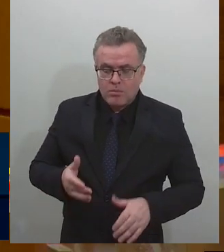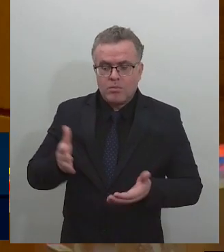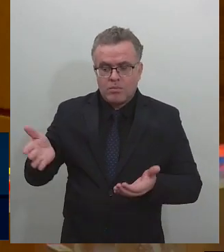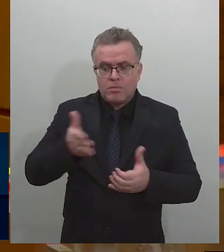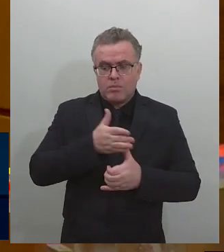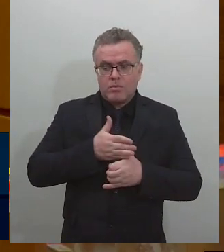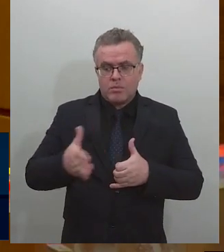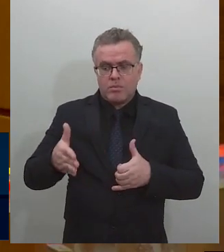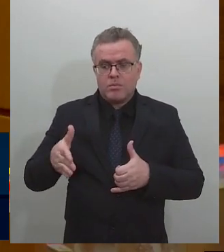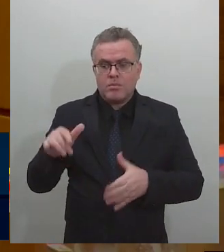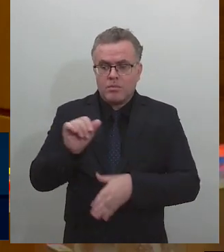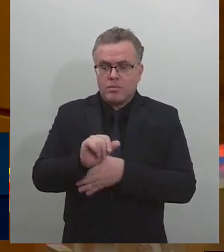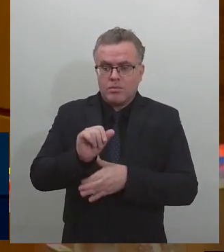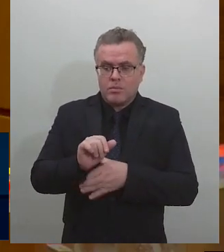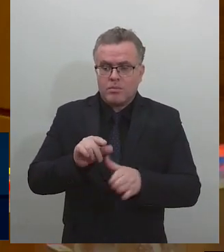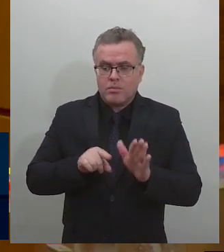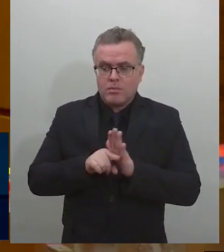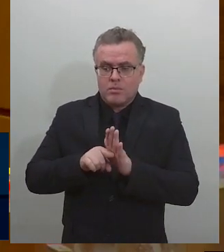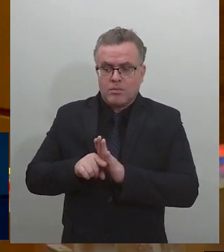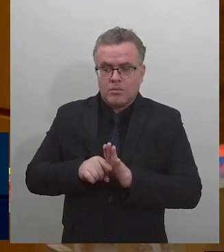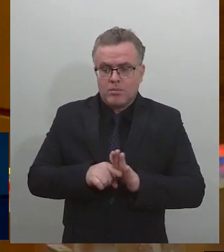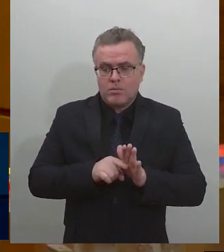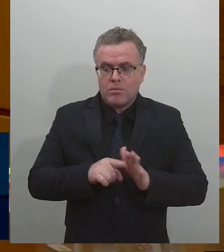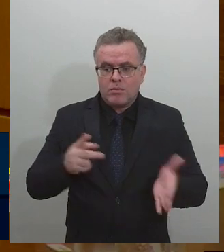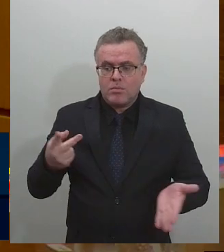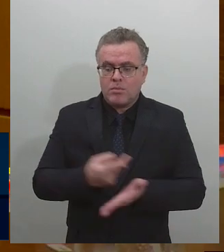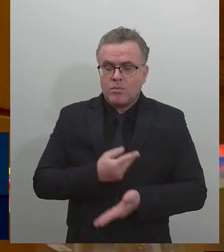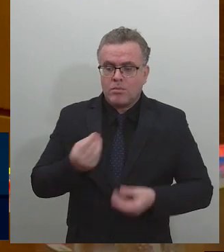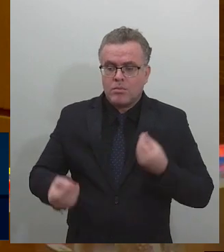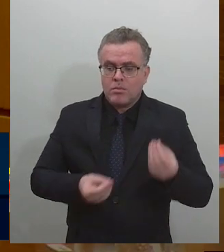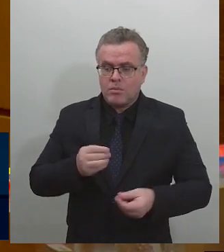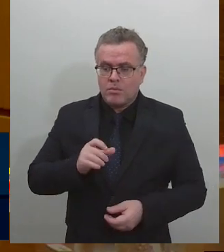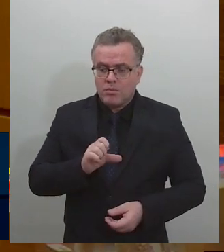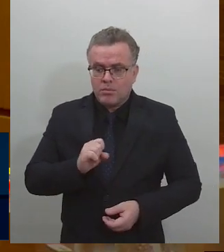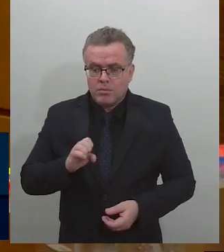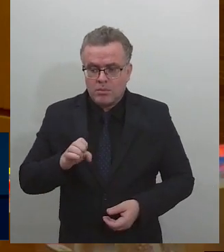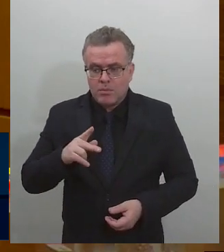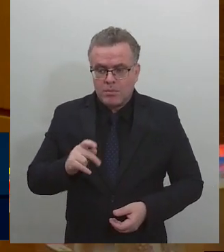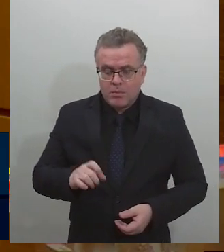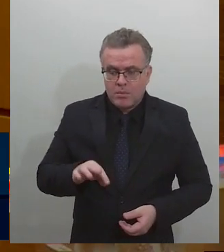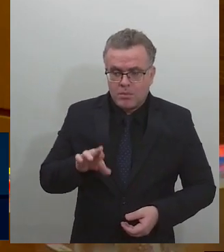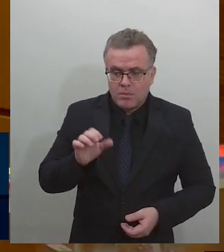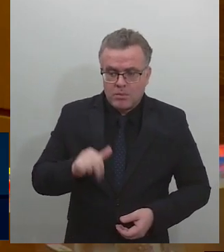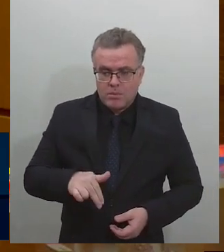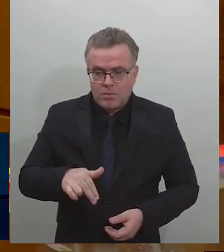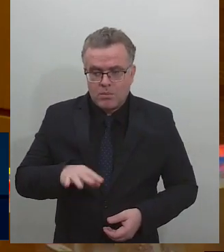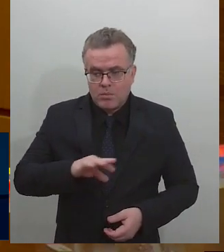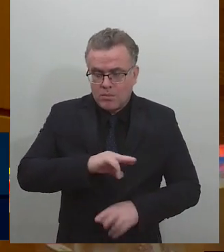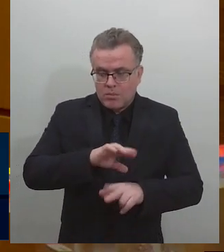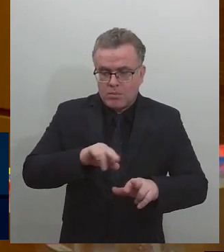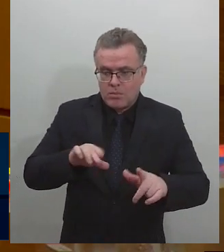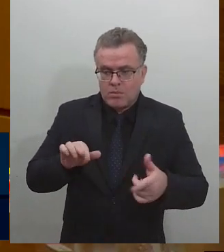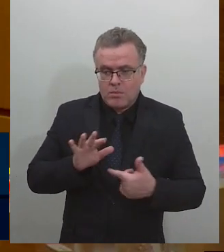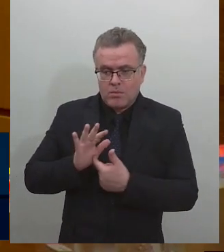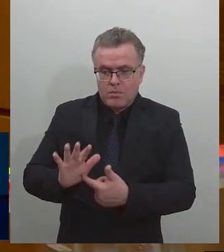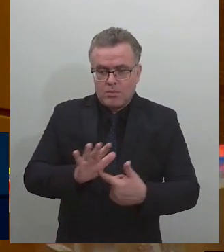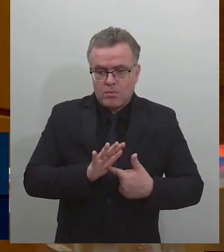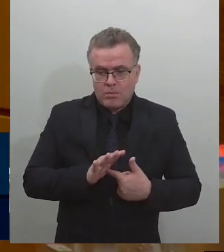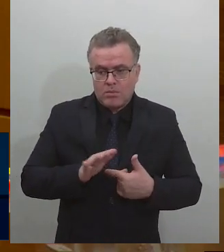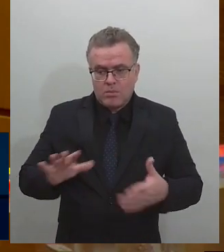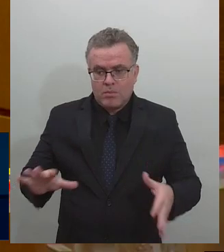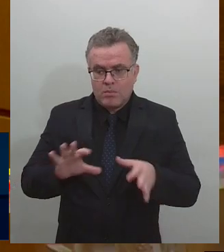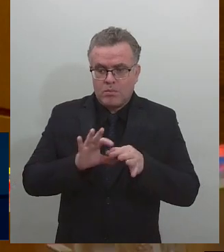essa situação junto ao CPTAM e demais órgãos responsáveis. E eu gostaria de